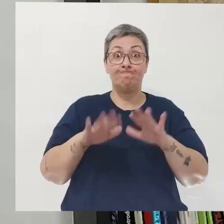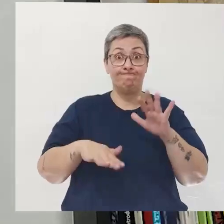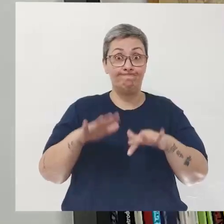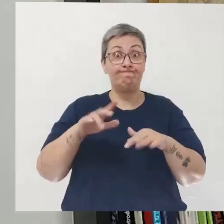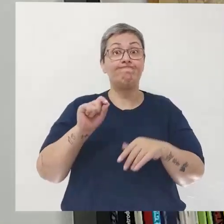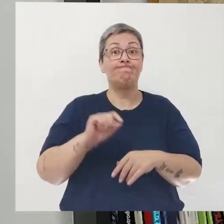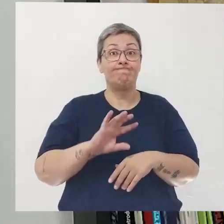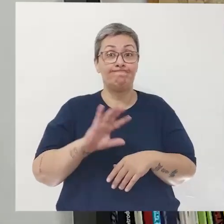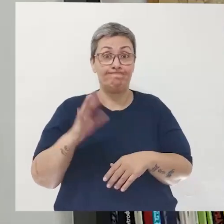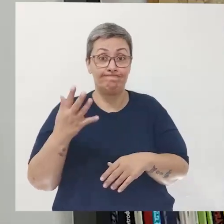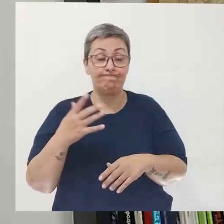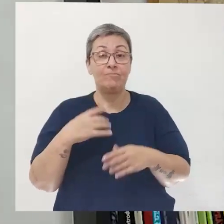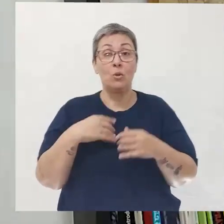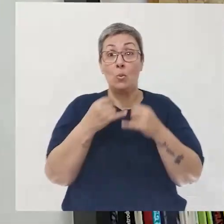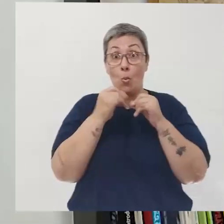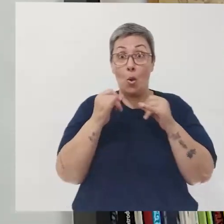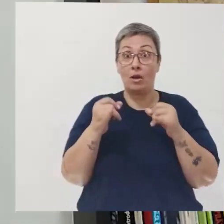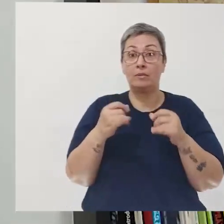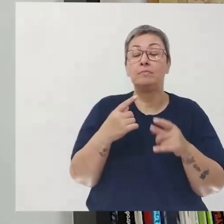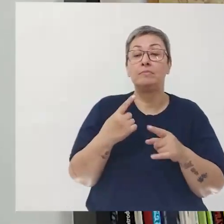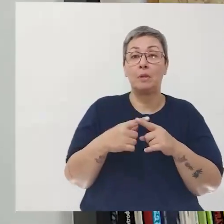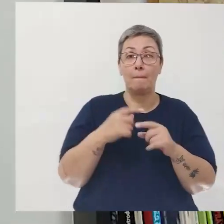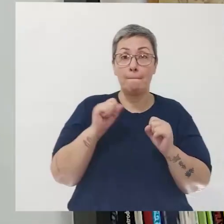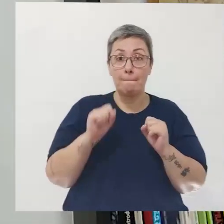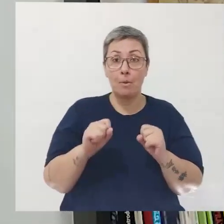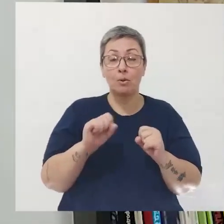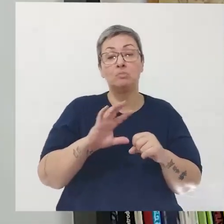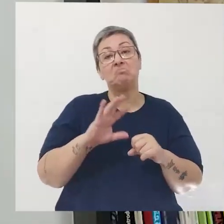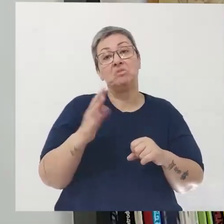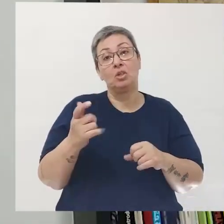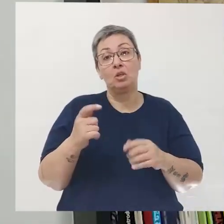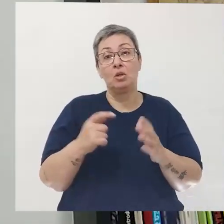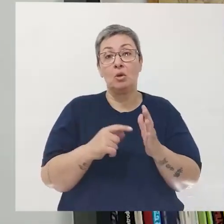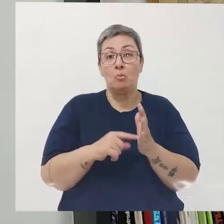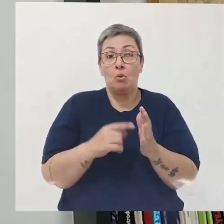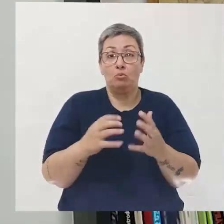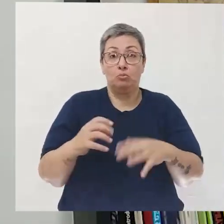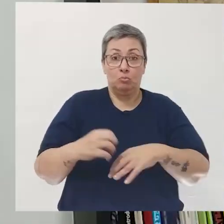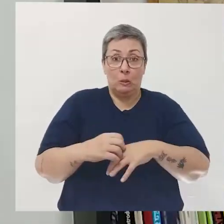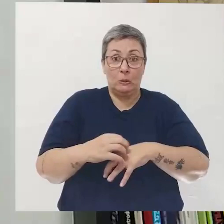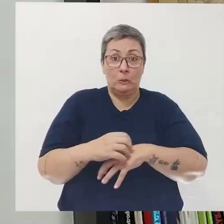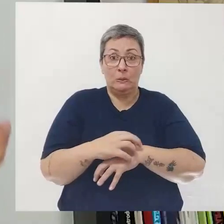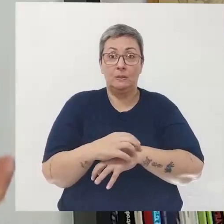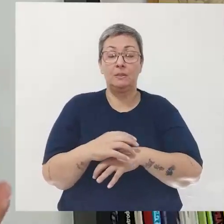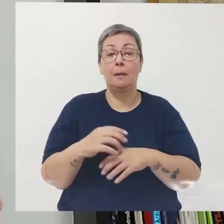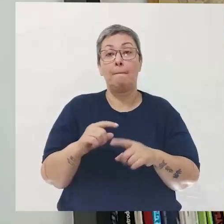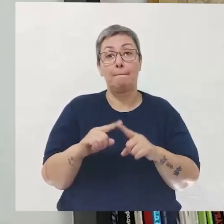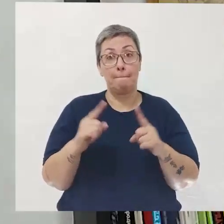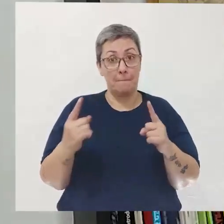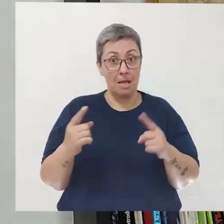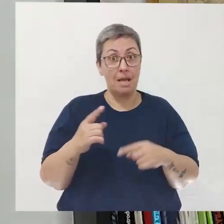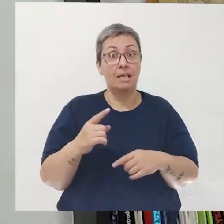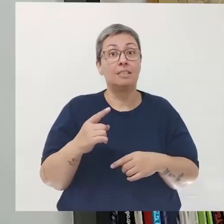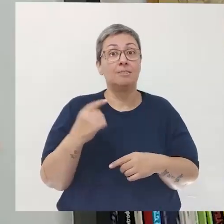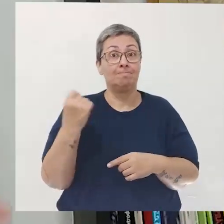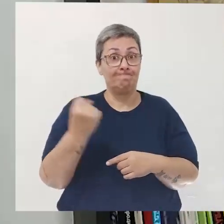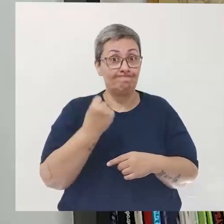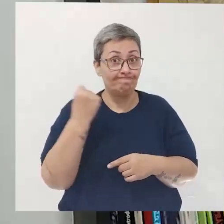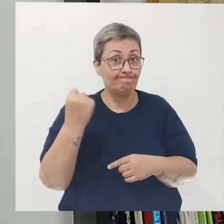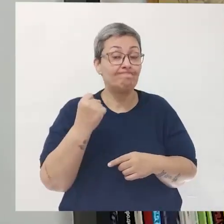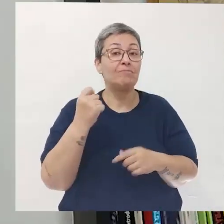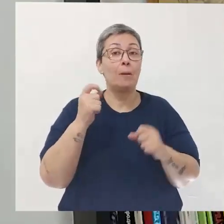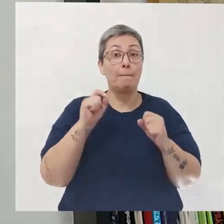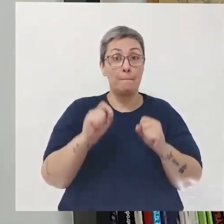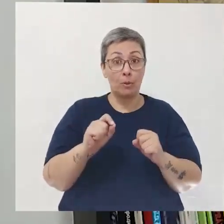E dependendo da situação, um choque ele pode causar apenas um pequeno formigamento, né? Mas em casos